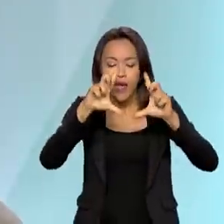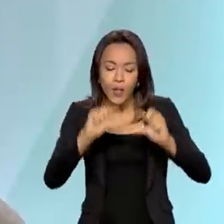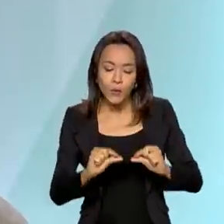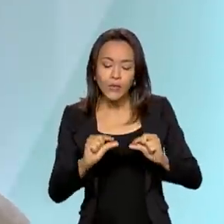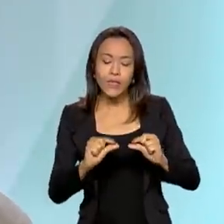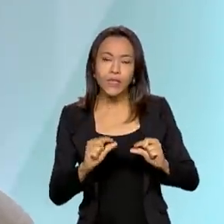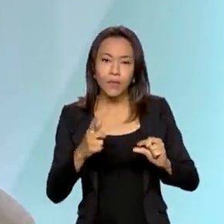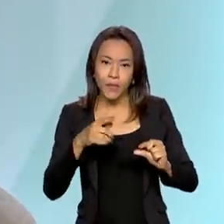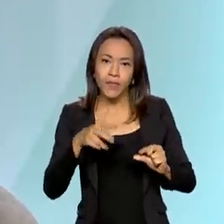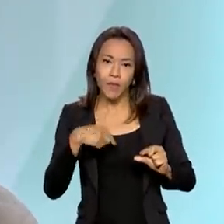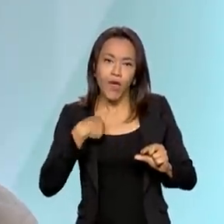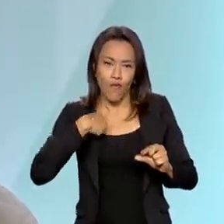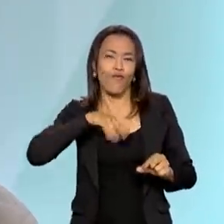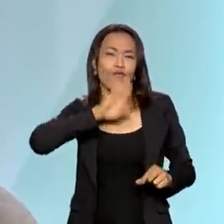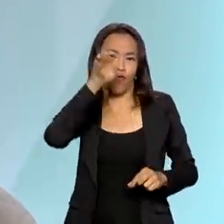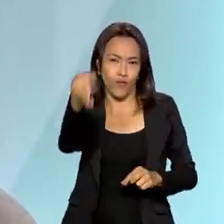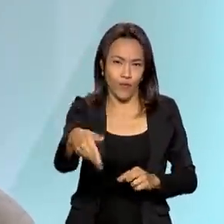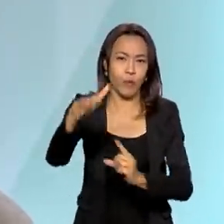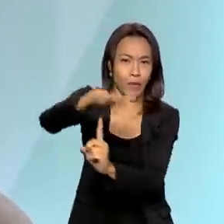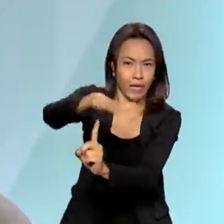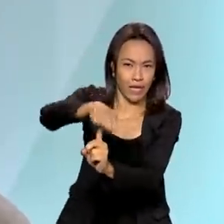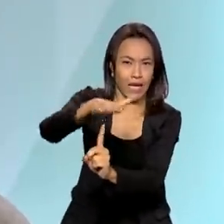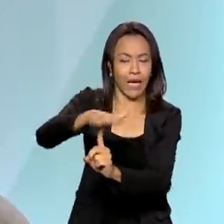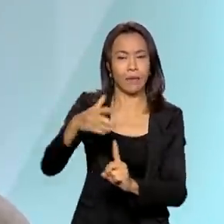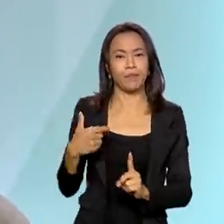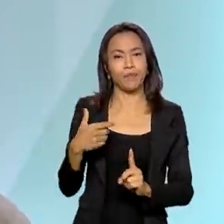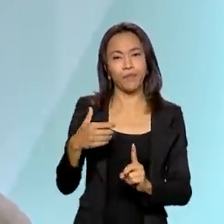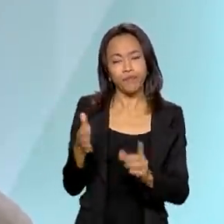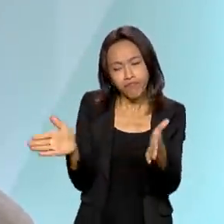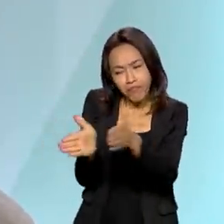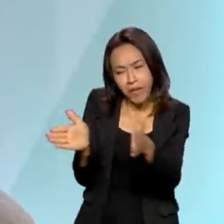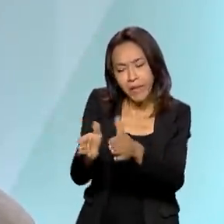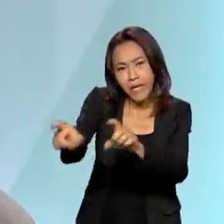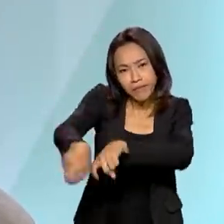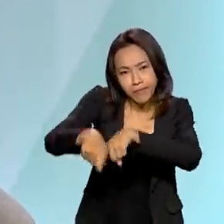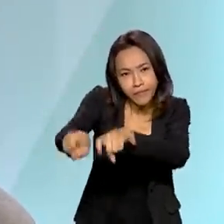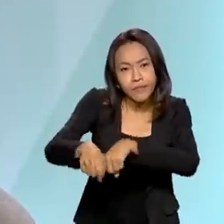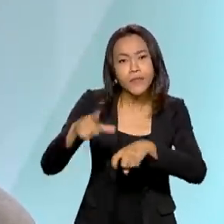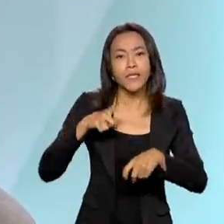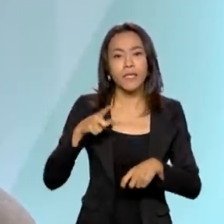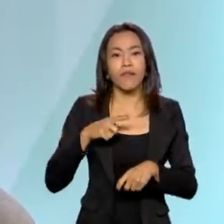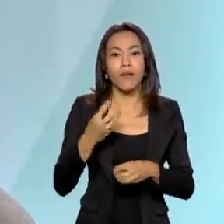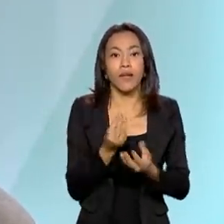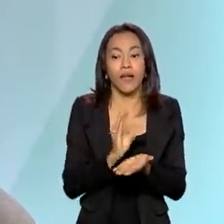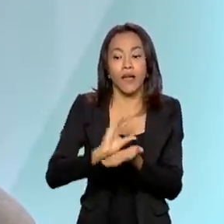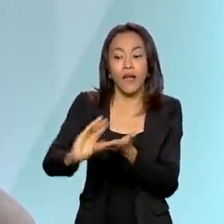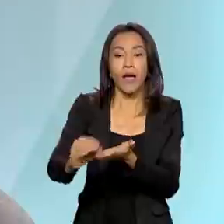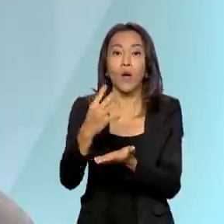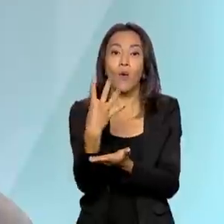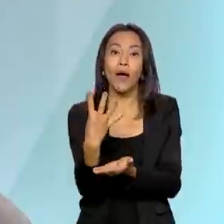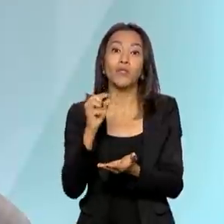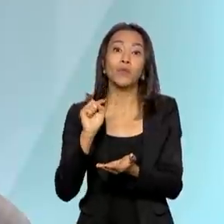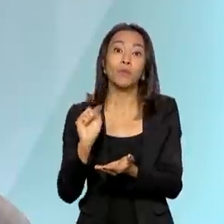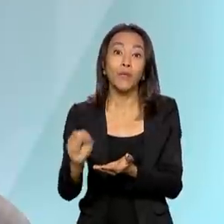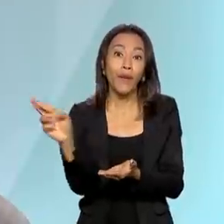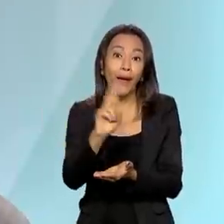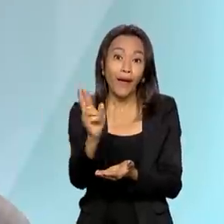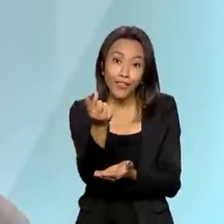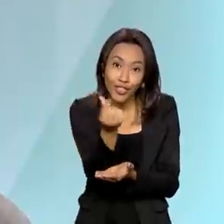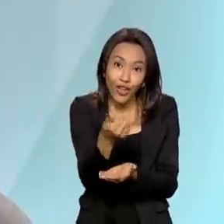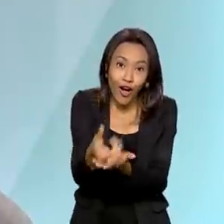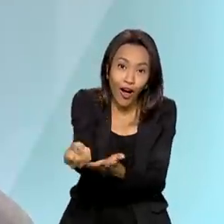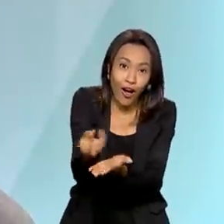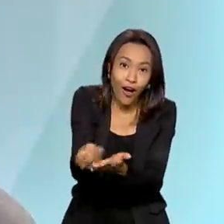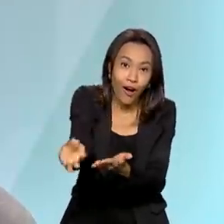visitando o Paraná, eu fiz uma visita a um pequeno produtor que estava recebendo 4 mil reais, porque ele tratava o resíduo